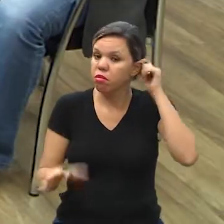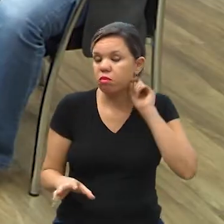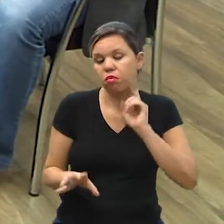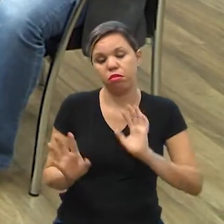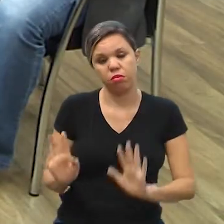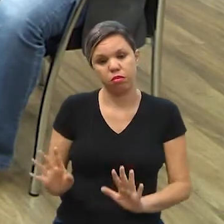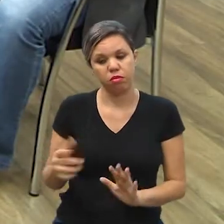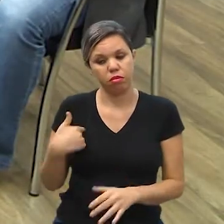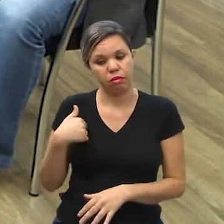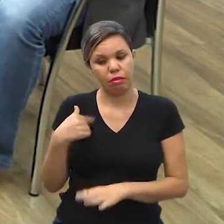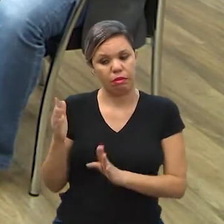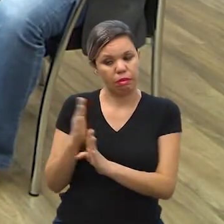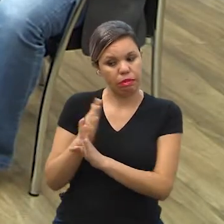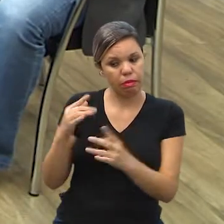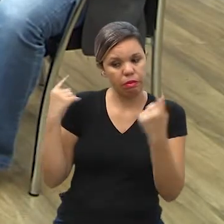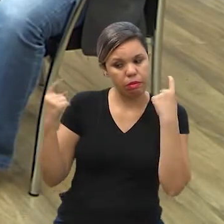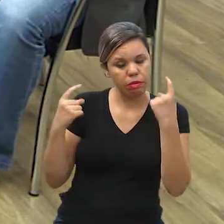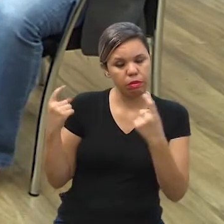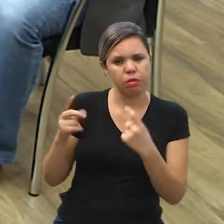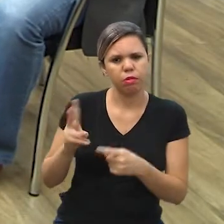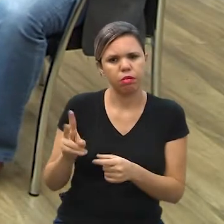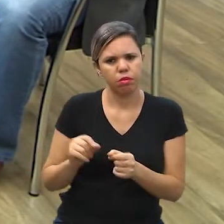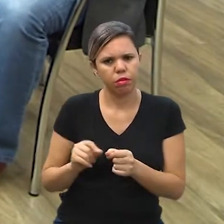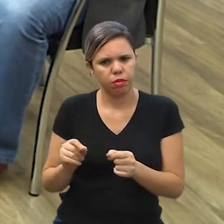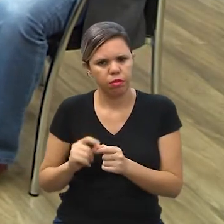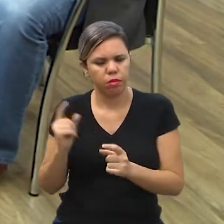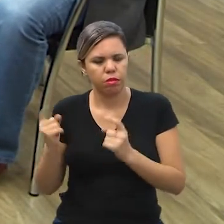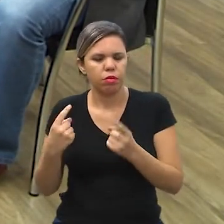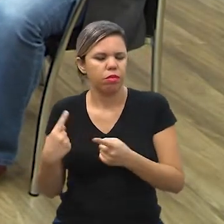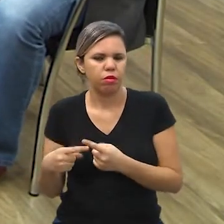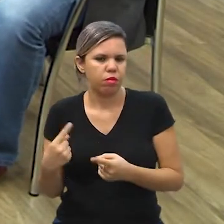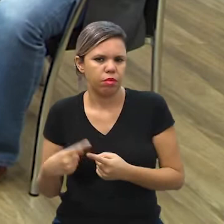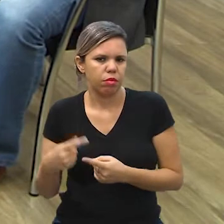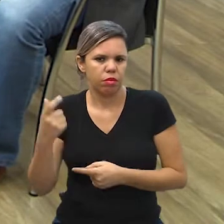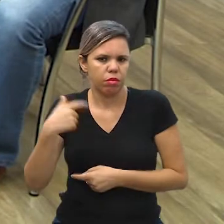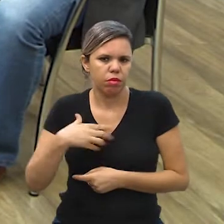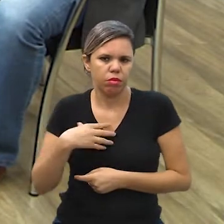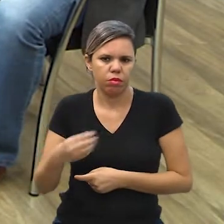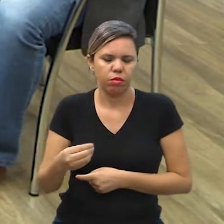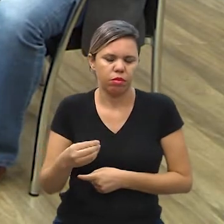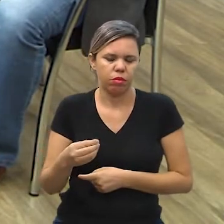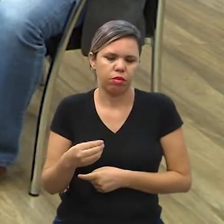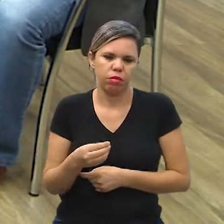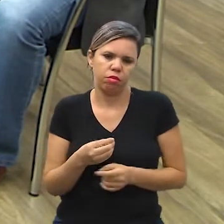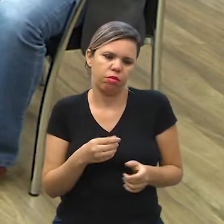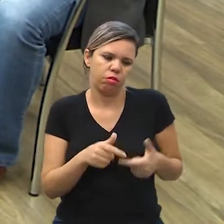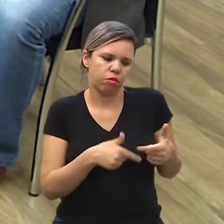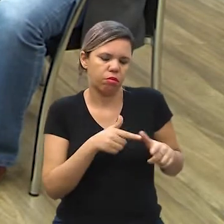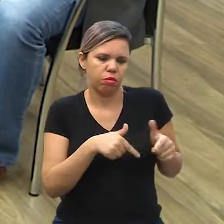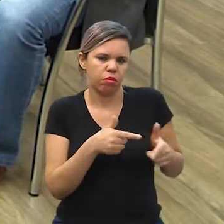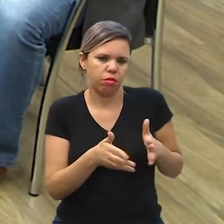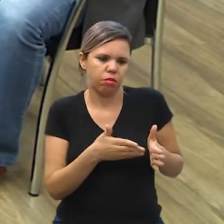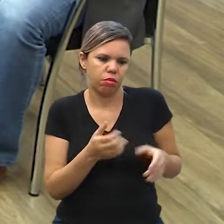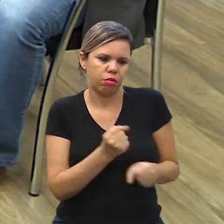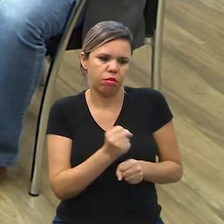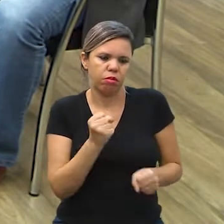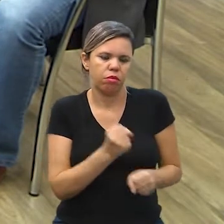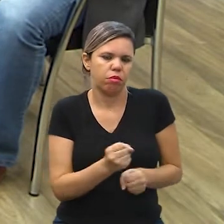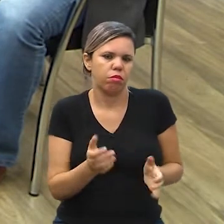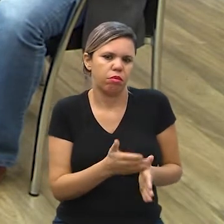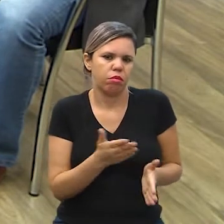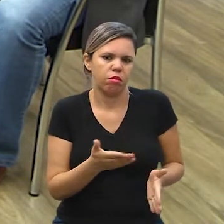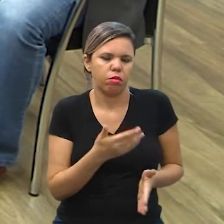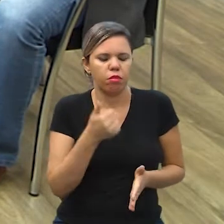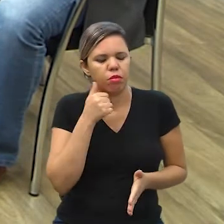eles enxergavam com pé atrás com um preocupar é sempre ficaram porque eu sou filho de um operário da construção